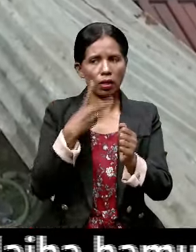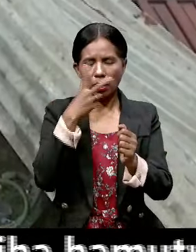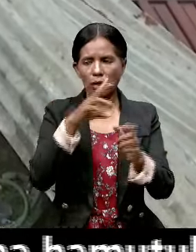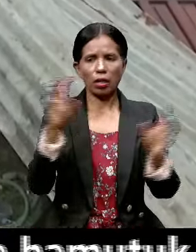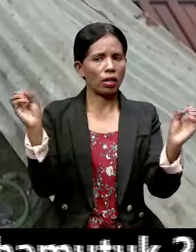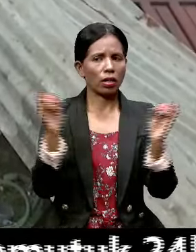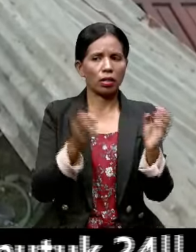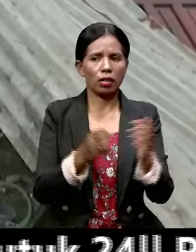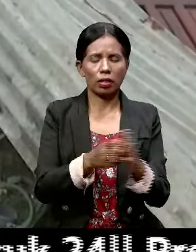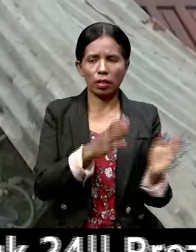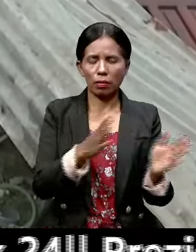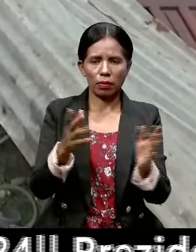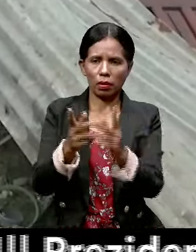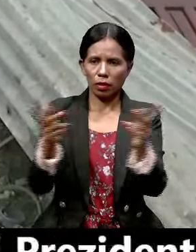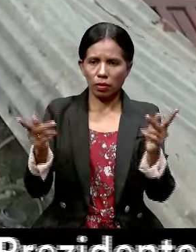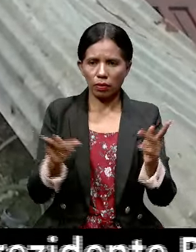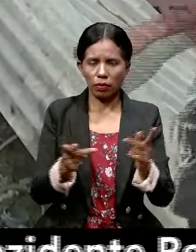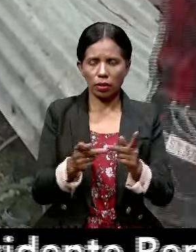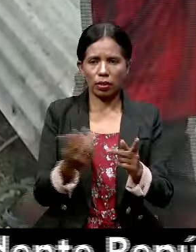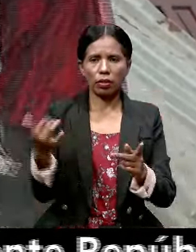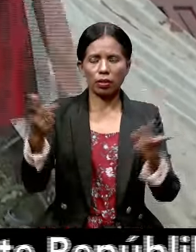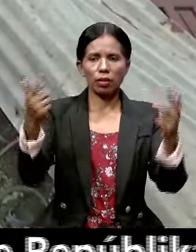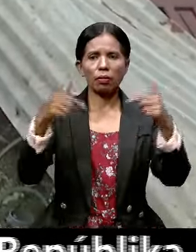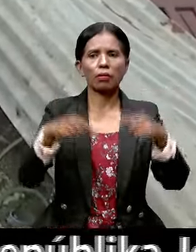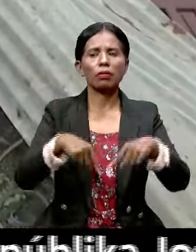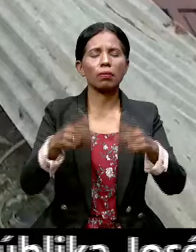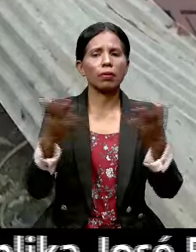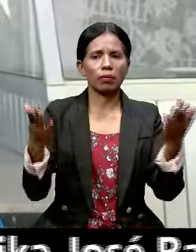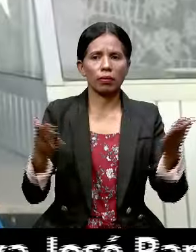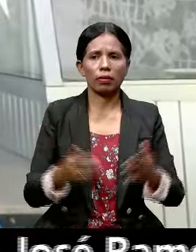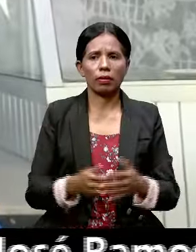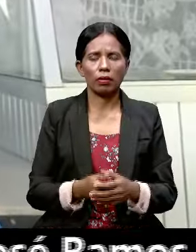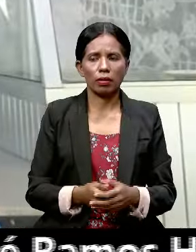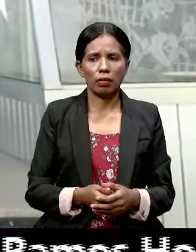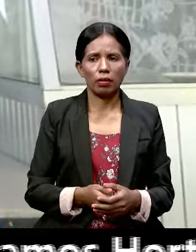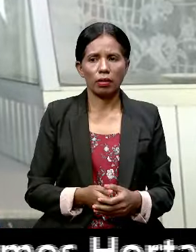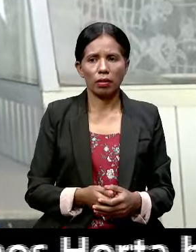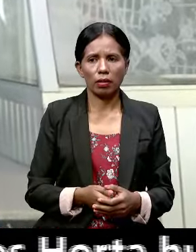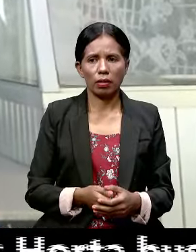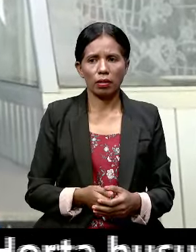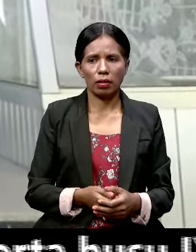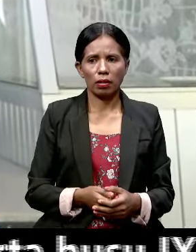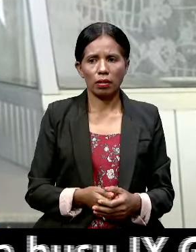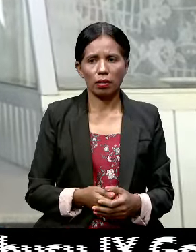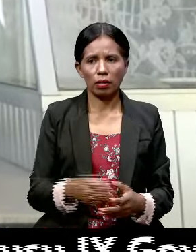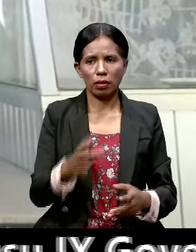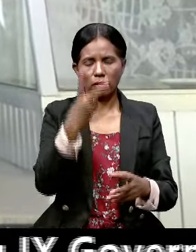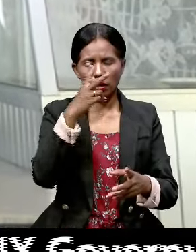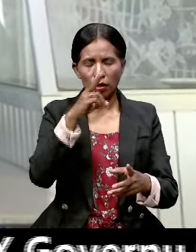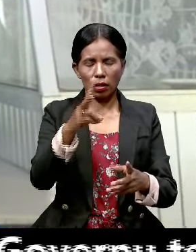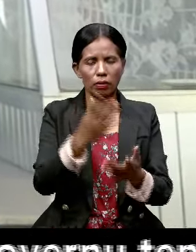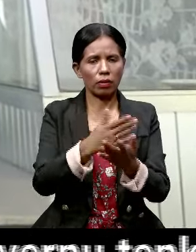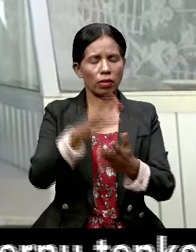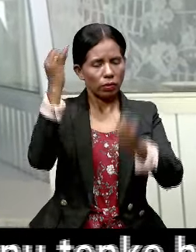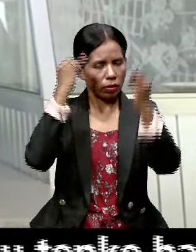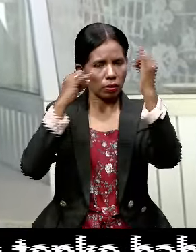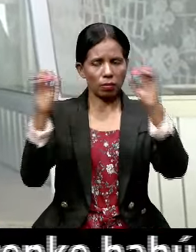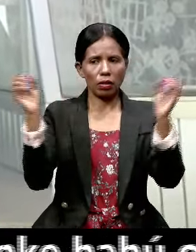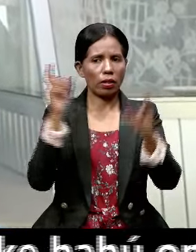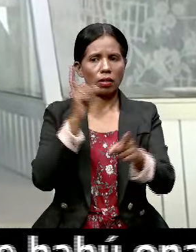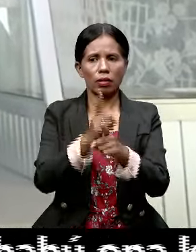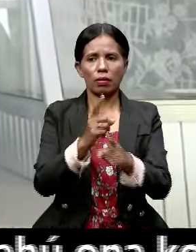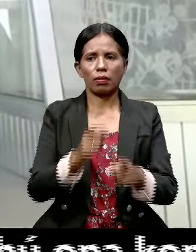ni prepara polizao ni se son ton sirat bailan o ni mecanismo aproxima sam la la rosita